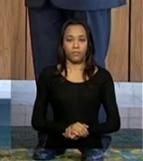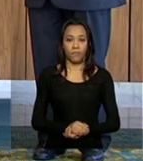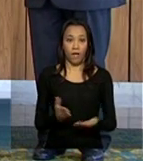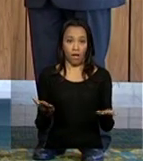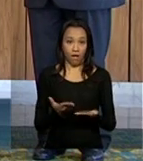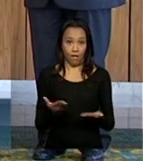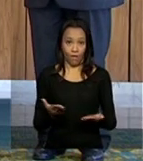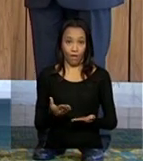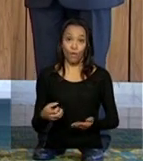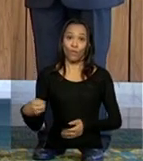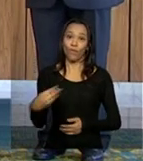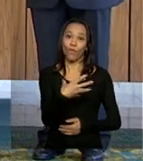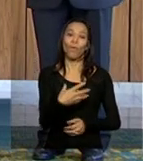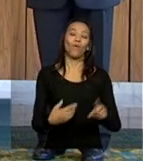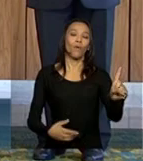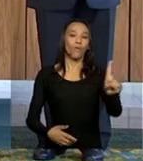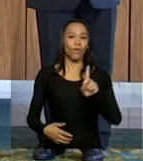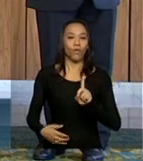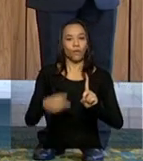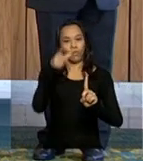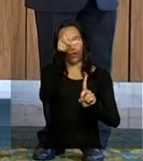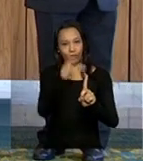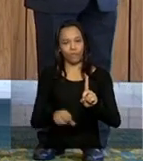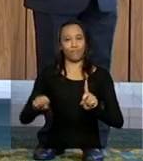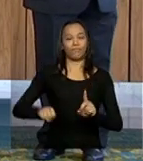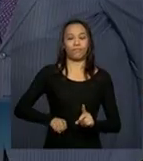Agora é o novo embaixador de Bangladesh.